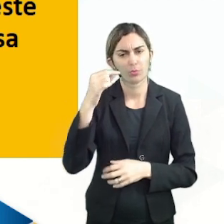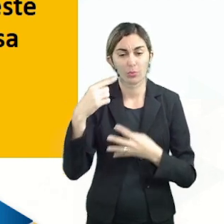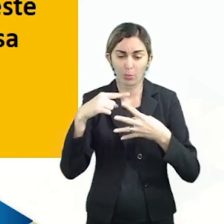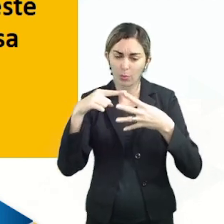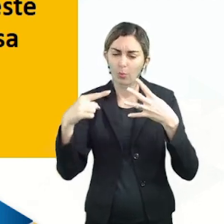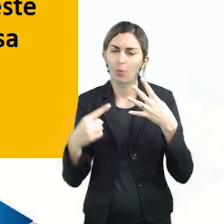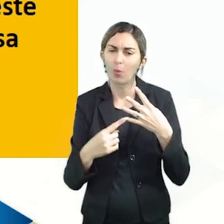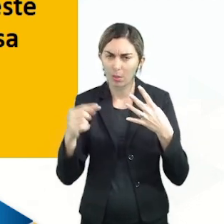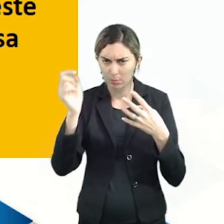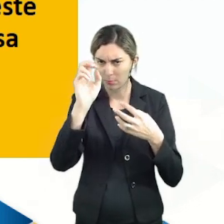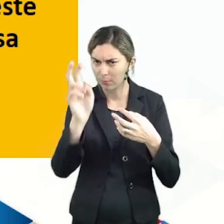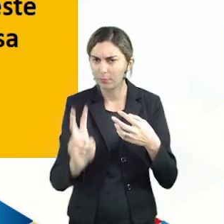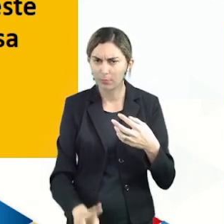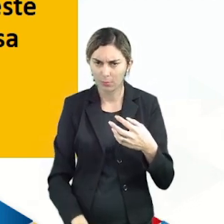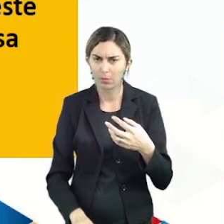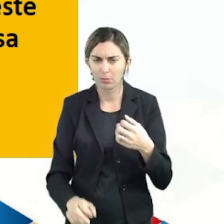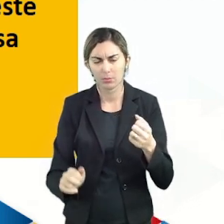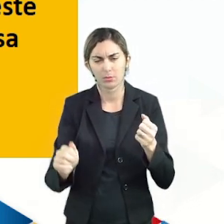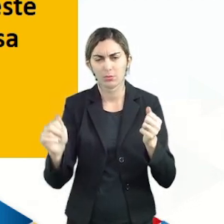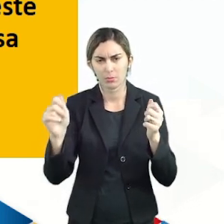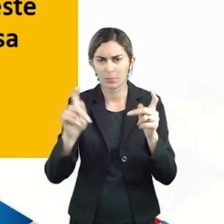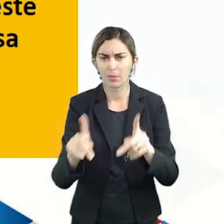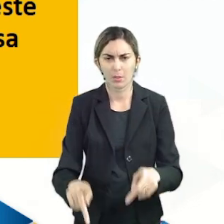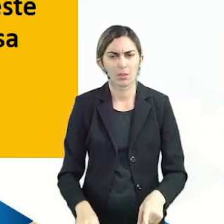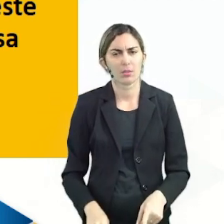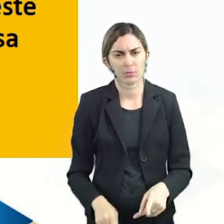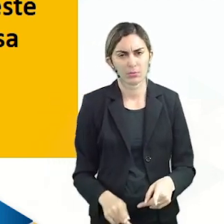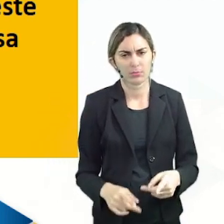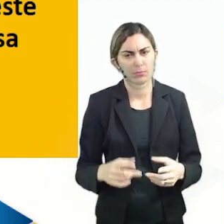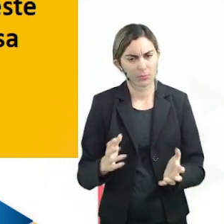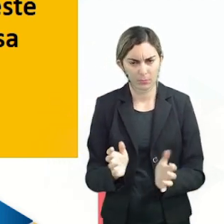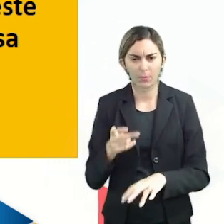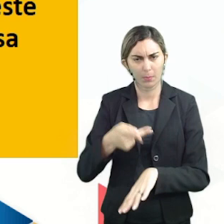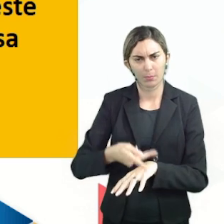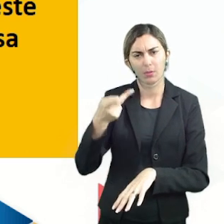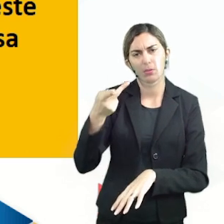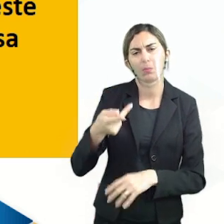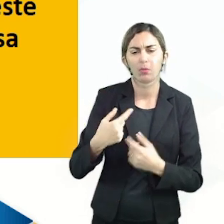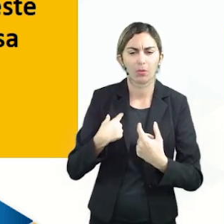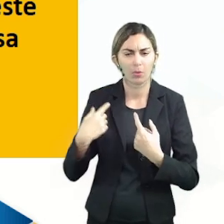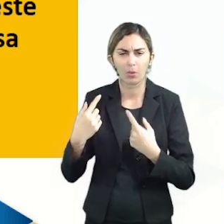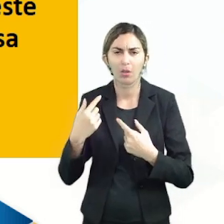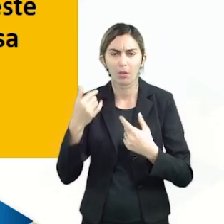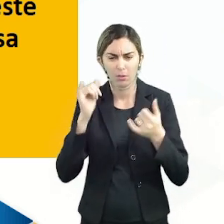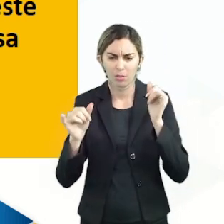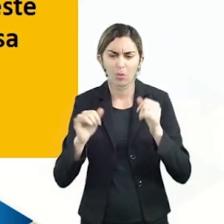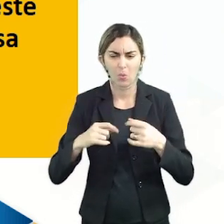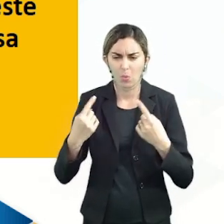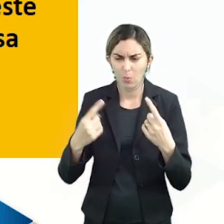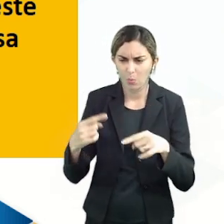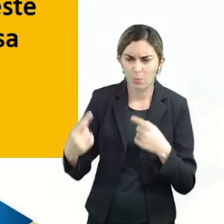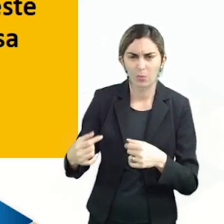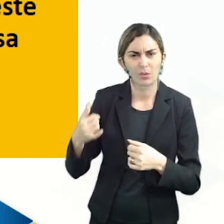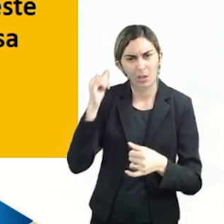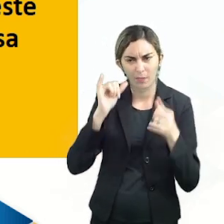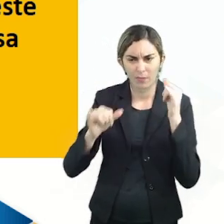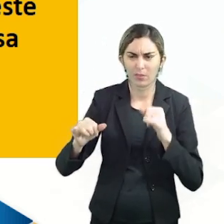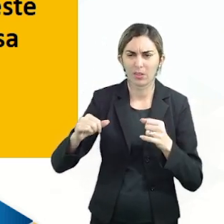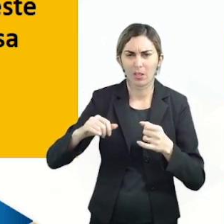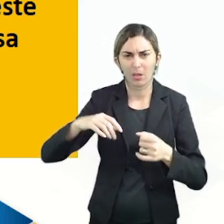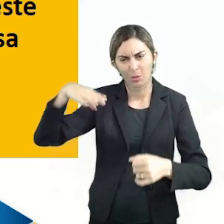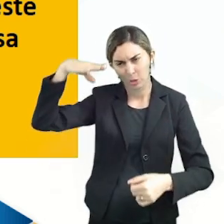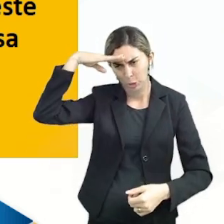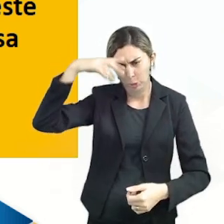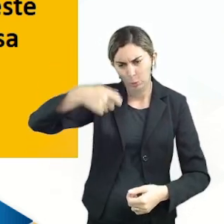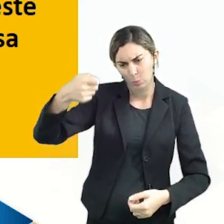4 vezes para o Prêmio Nobel da Paz, pelo seu combate à ditadura e às torturas no Brasil.